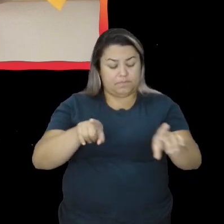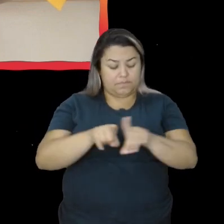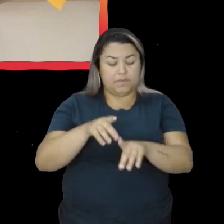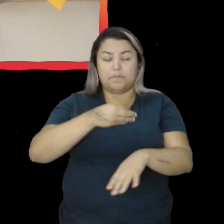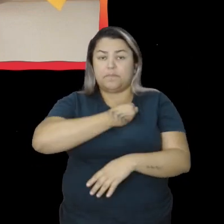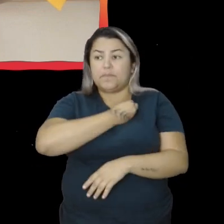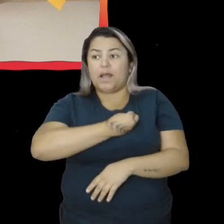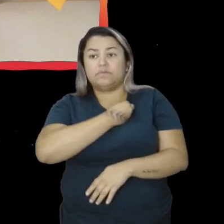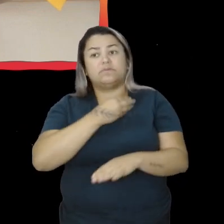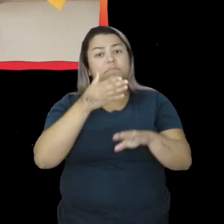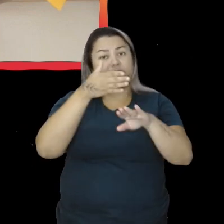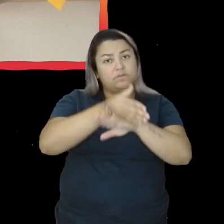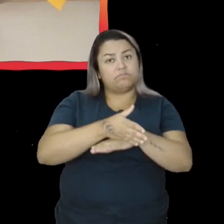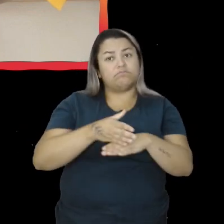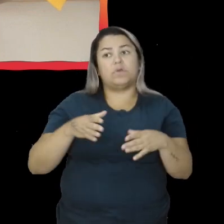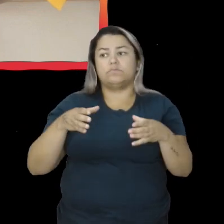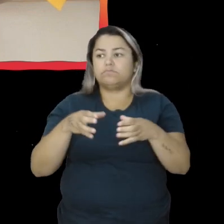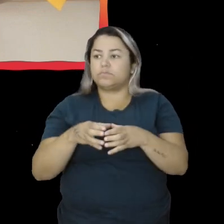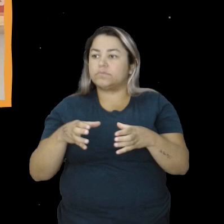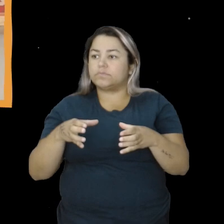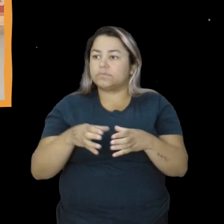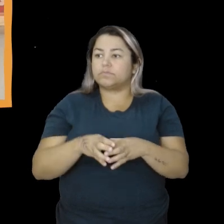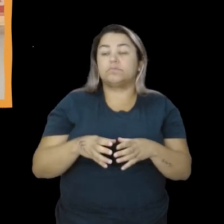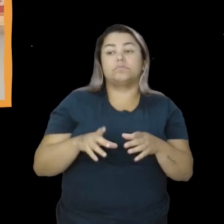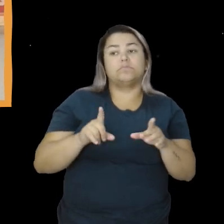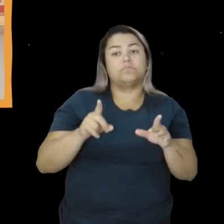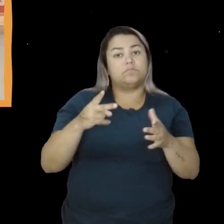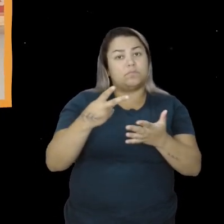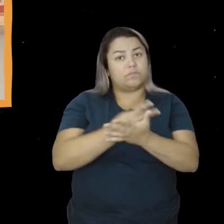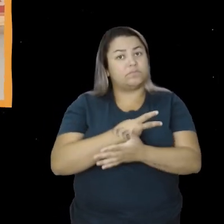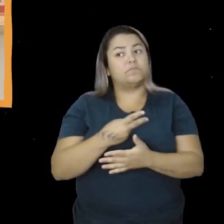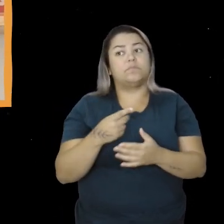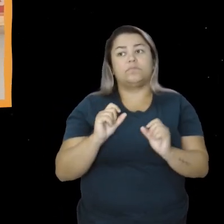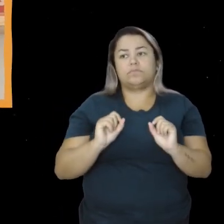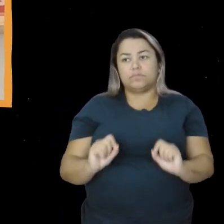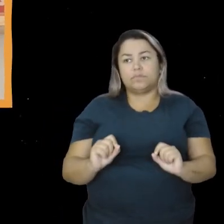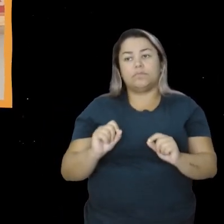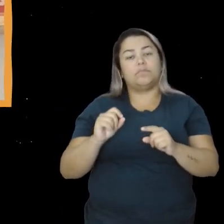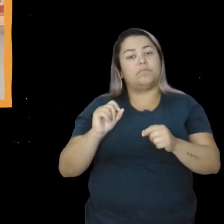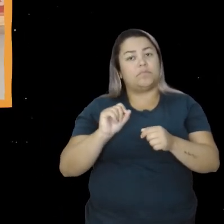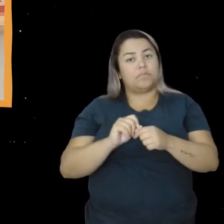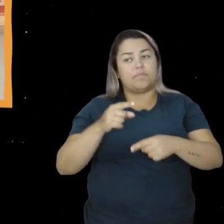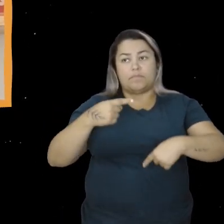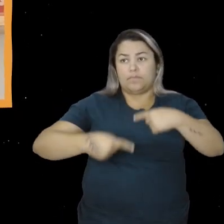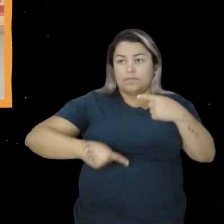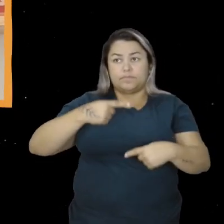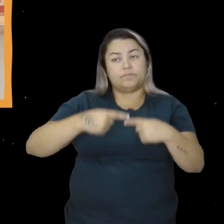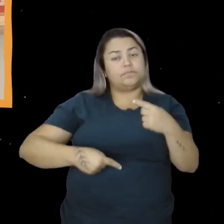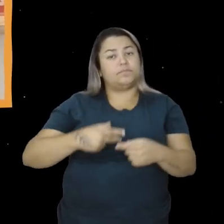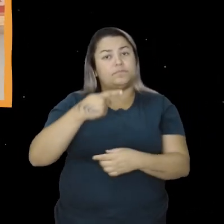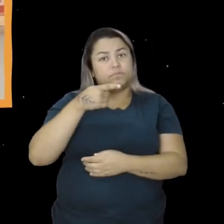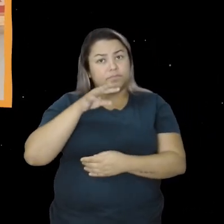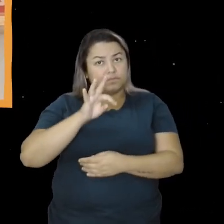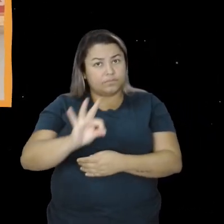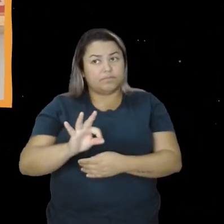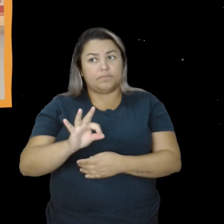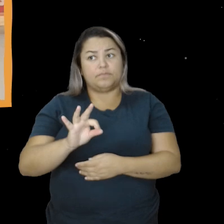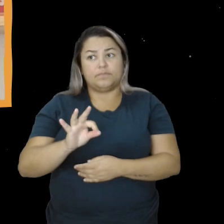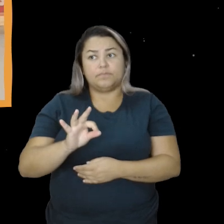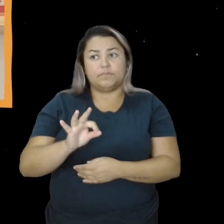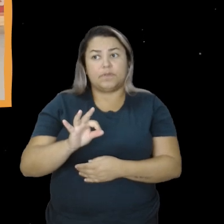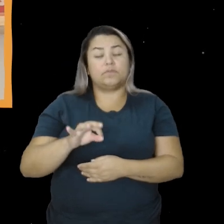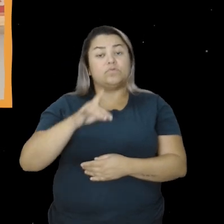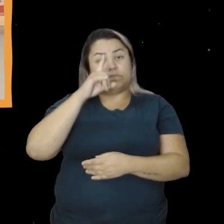das comissões e processos internos, a gente faz um trabalho político, né? E para nós do PT é um trabalho